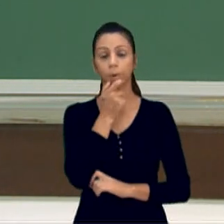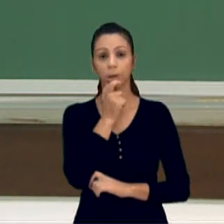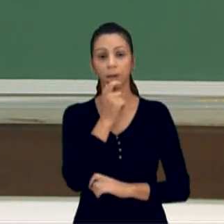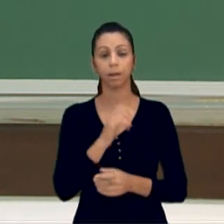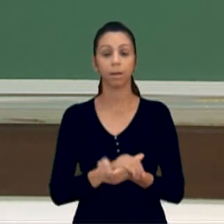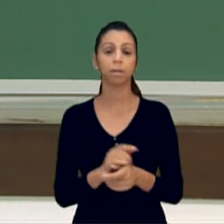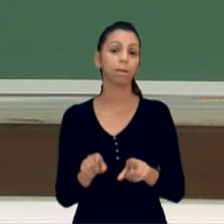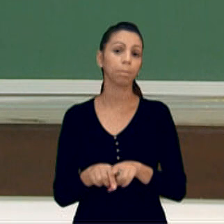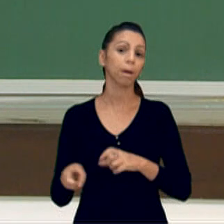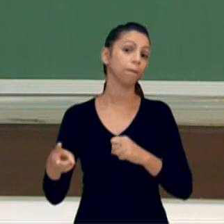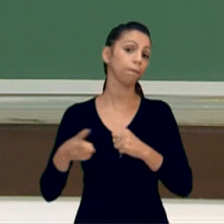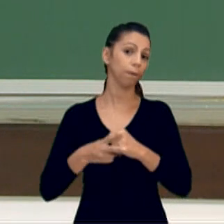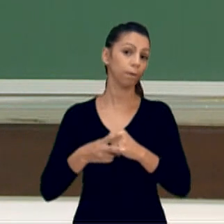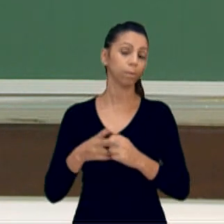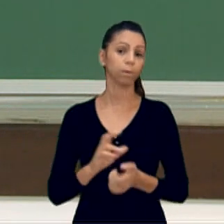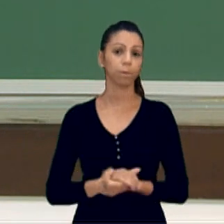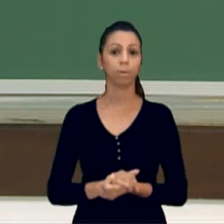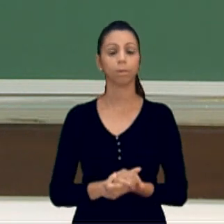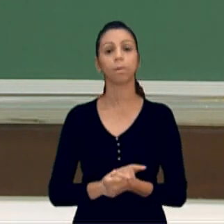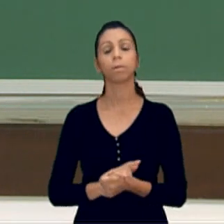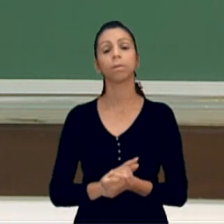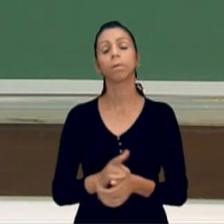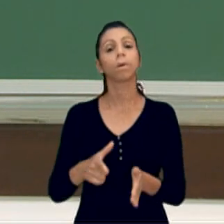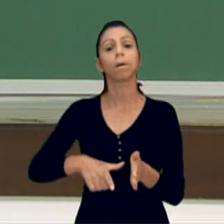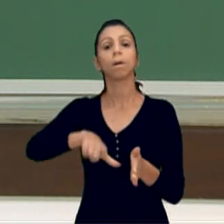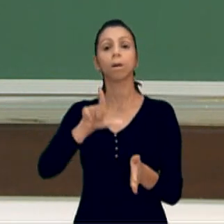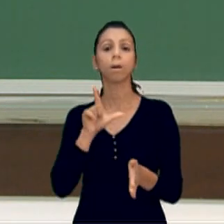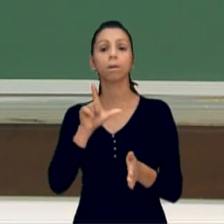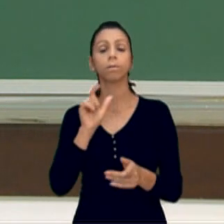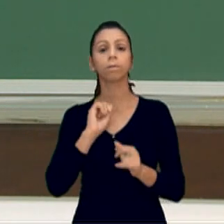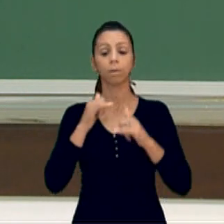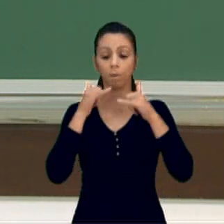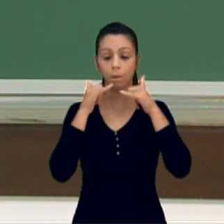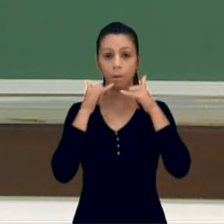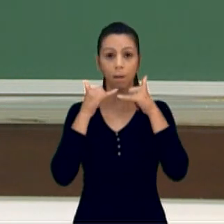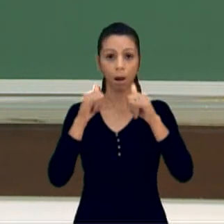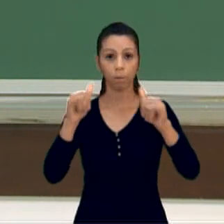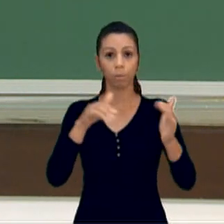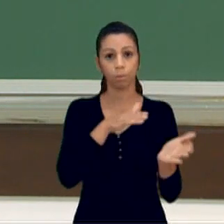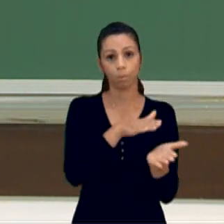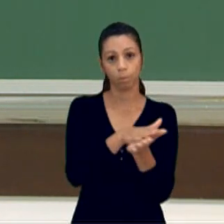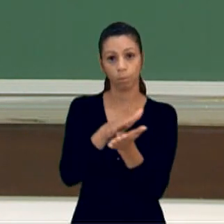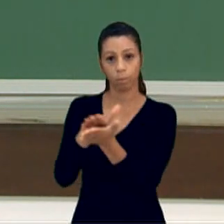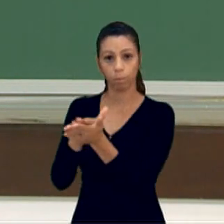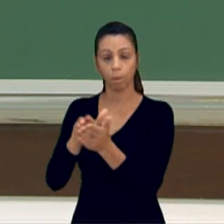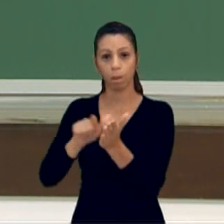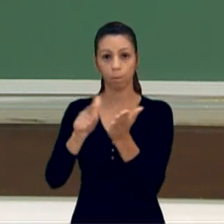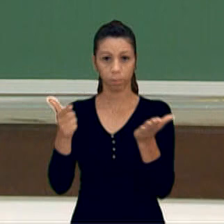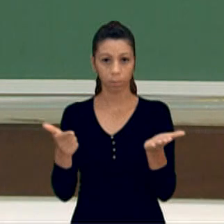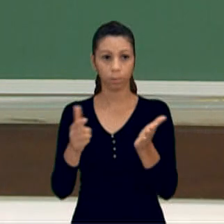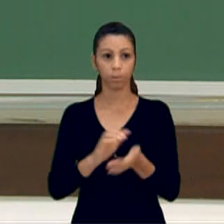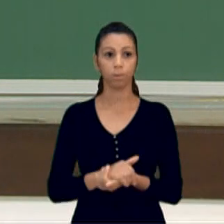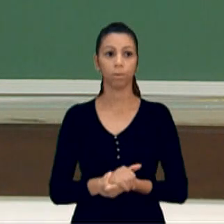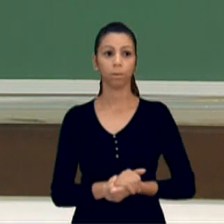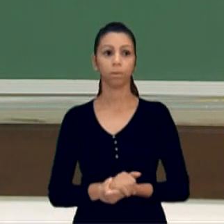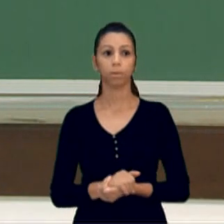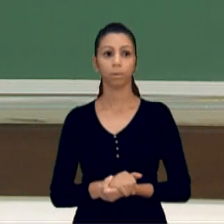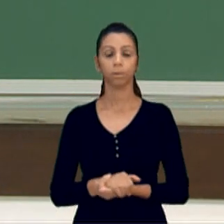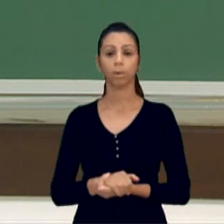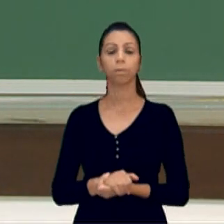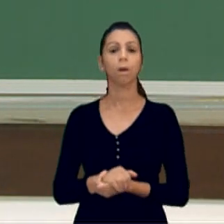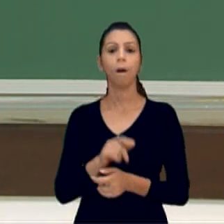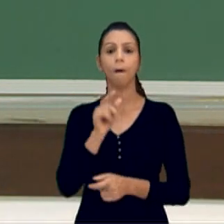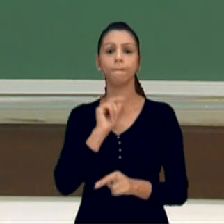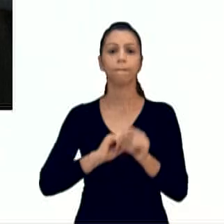multi-verbs. Antes de falar sobre os anúncios publicitários, eu vou falar um pouquinho sobre Equal Rights